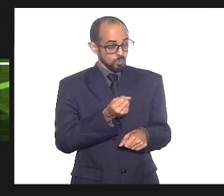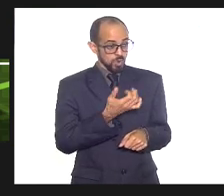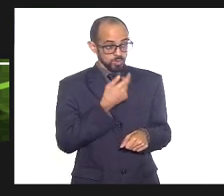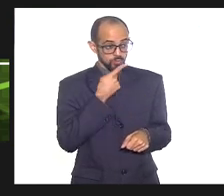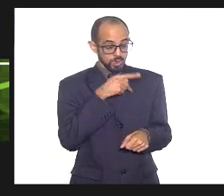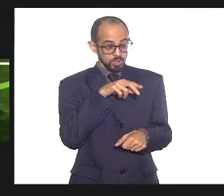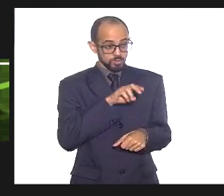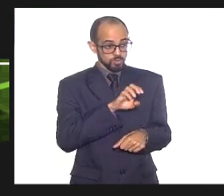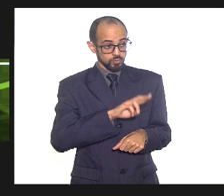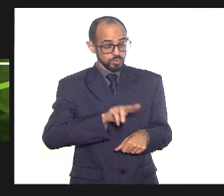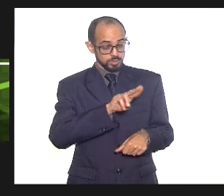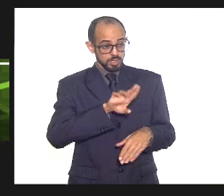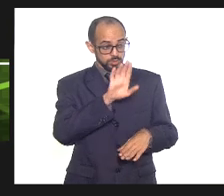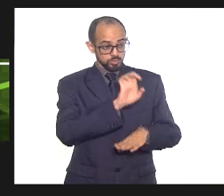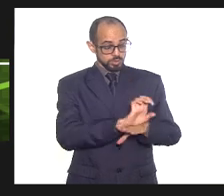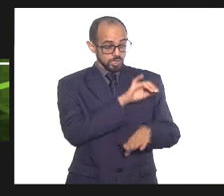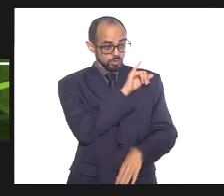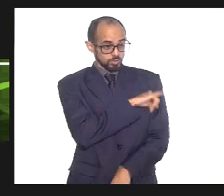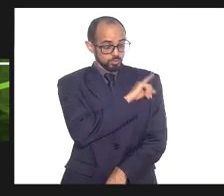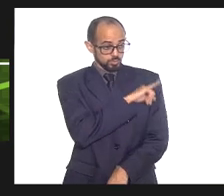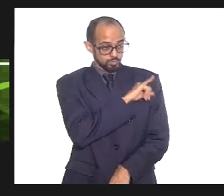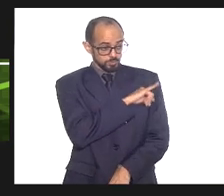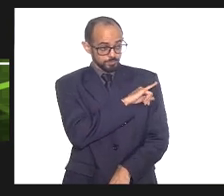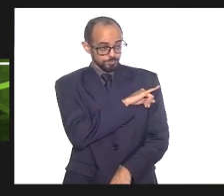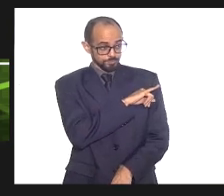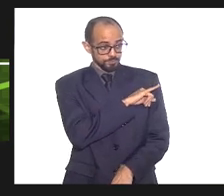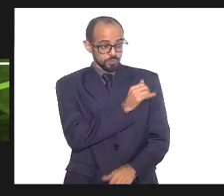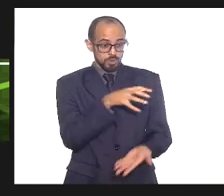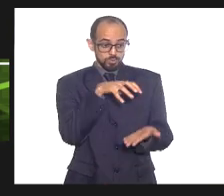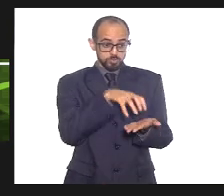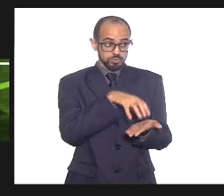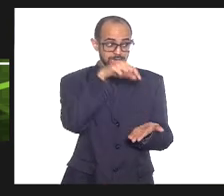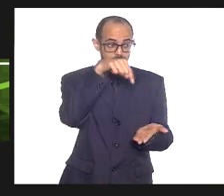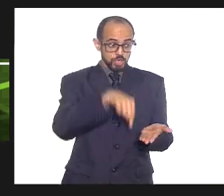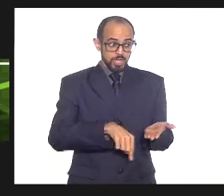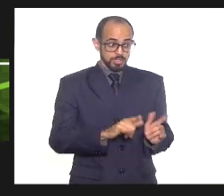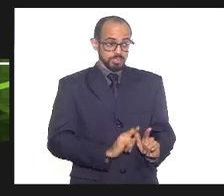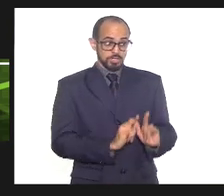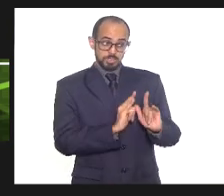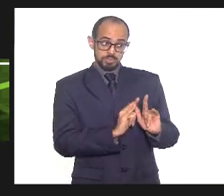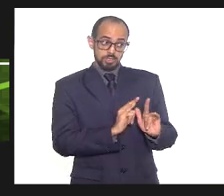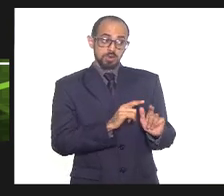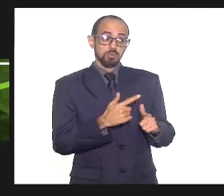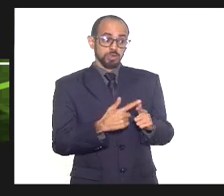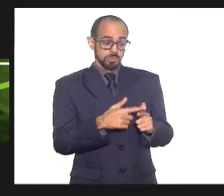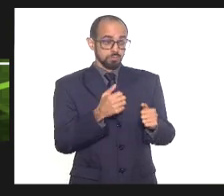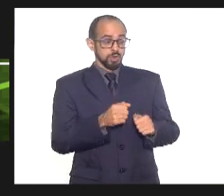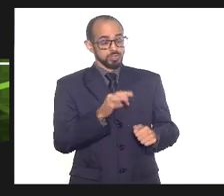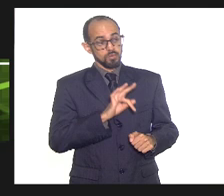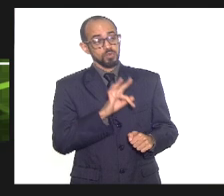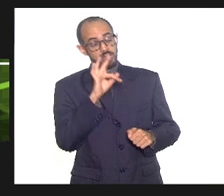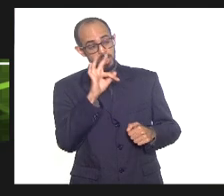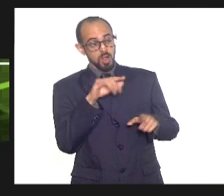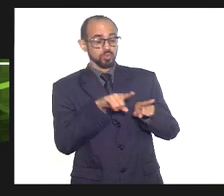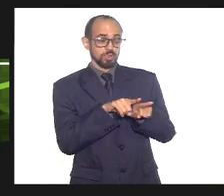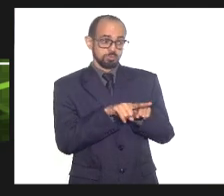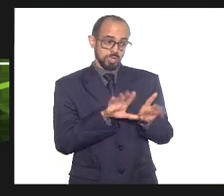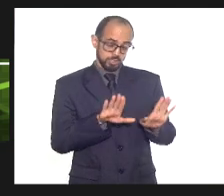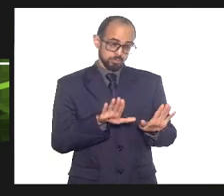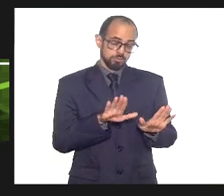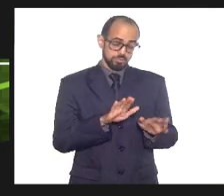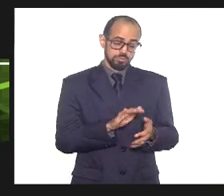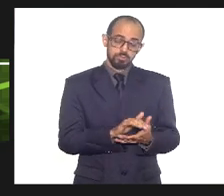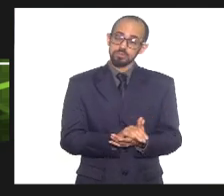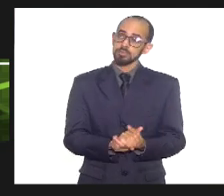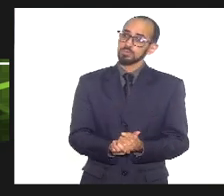do Estado do Rio de Janeiro, com sede aqui, porque pode ser a Universidade Federal, a Universidade... Sim, perfeito.